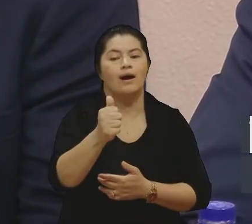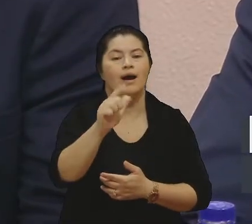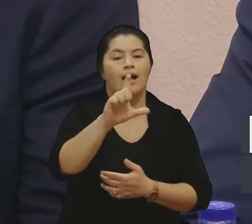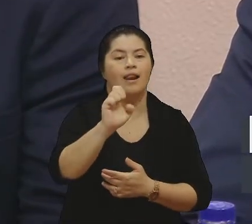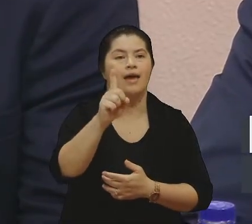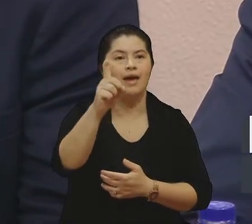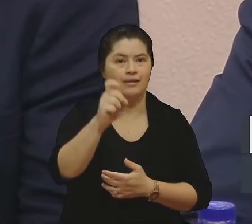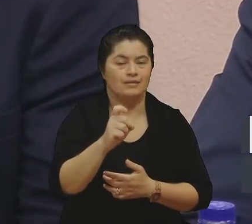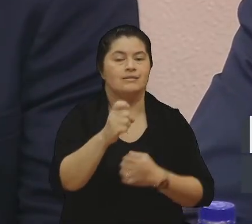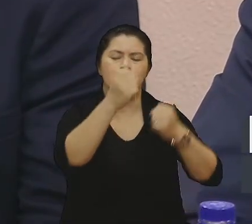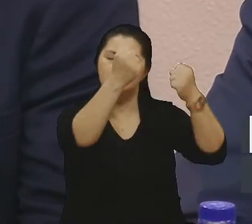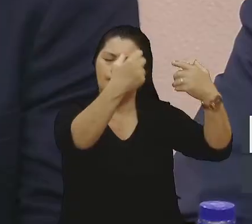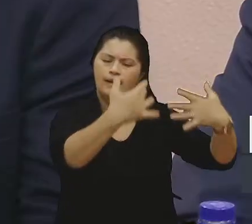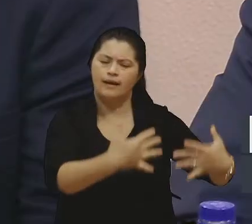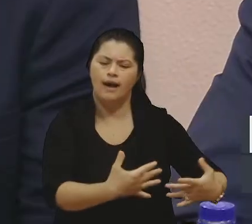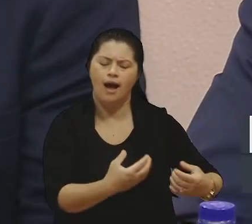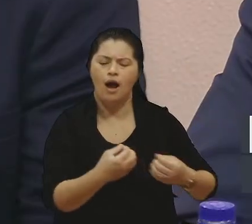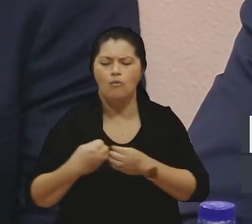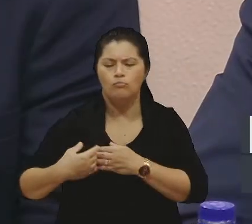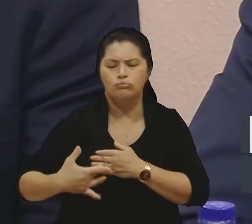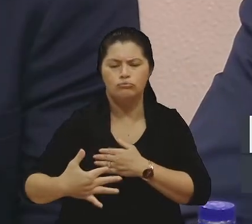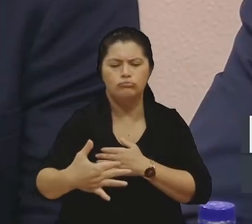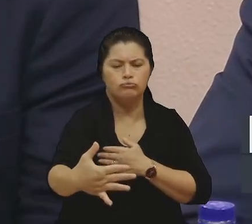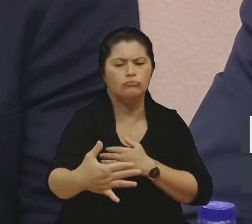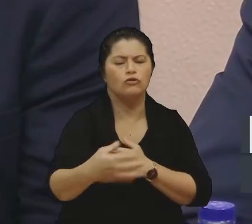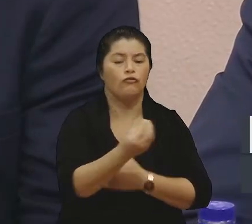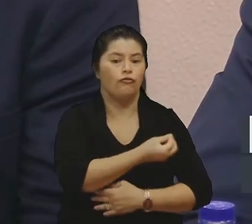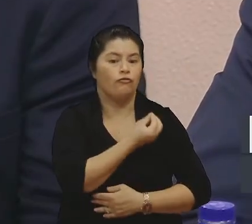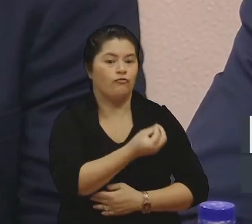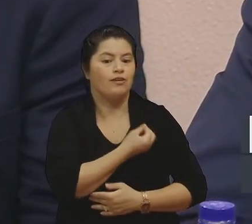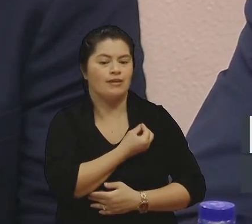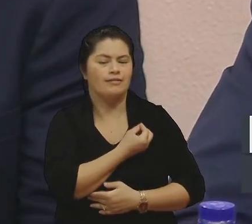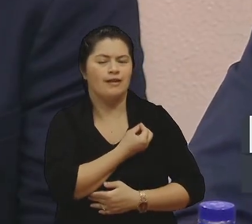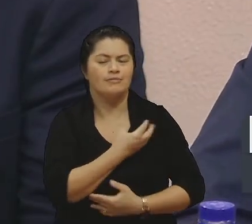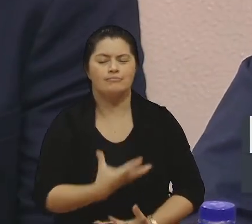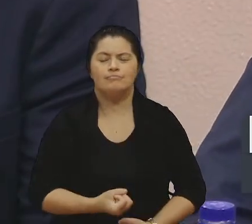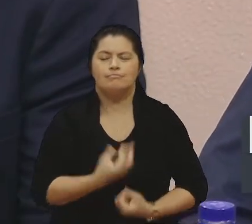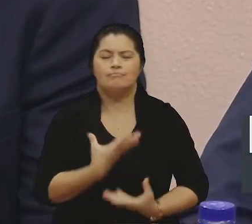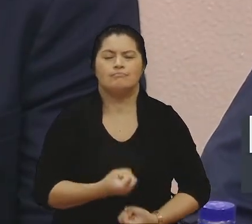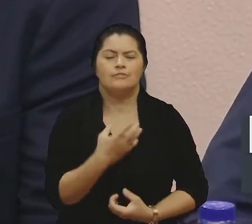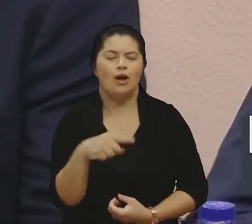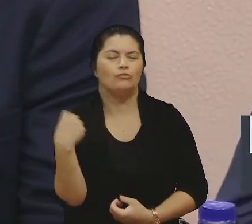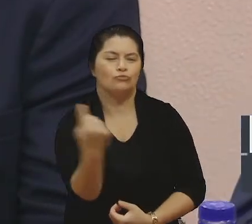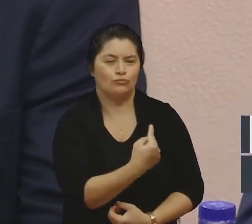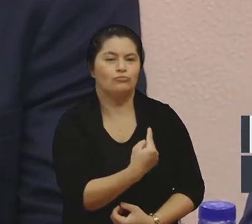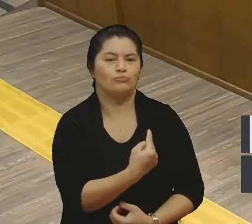um pouquinho da sua trajetória e com certeza vai ser inspiradora para todos nós. Obrigado.